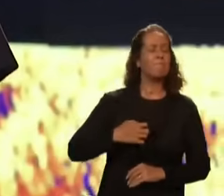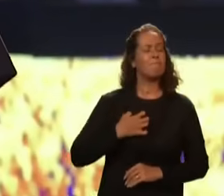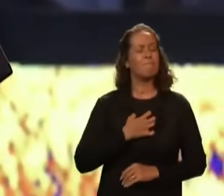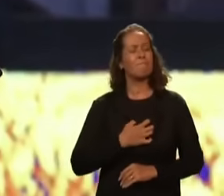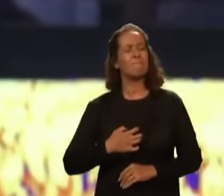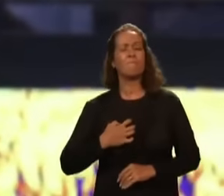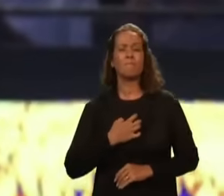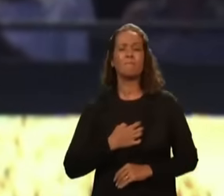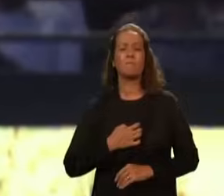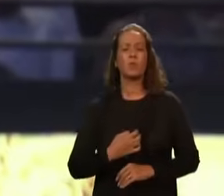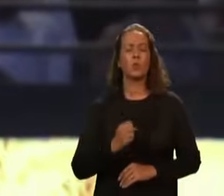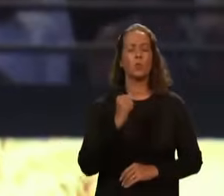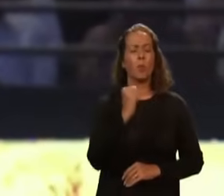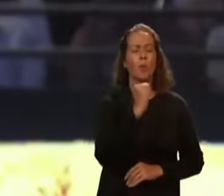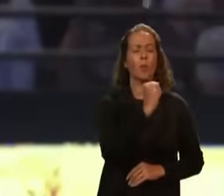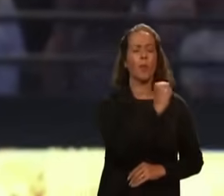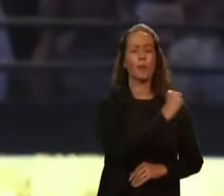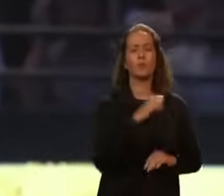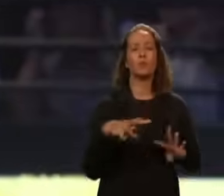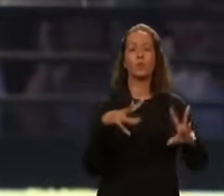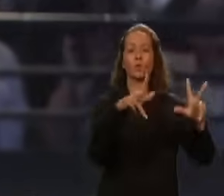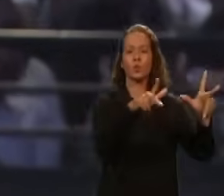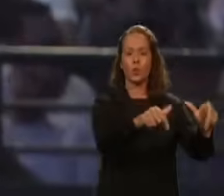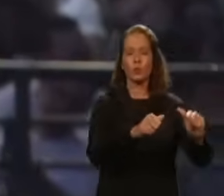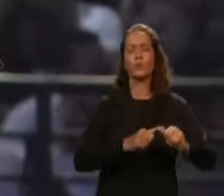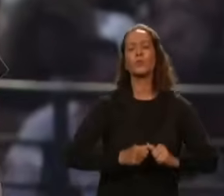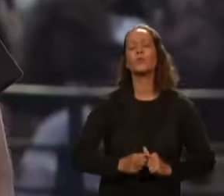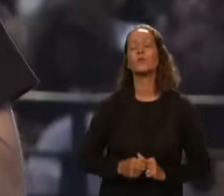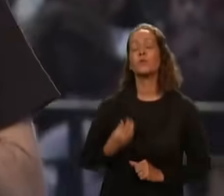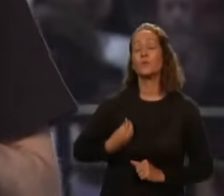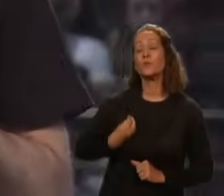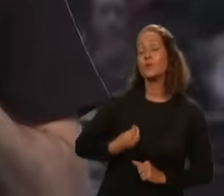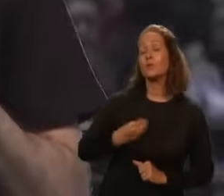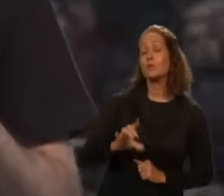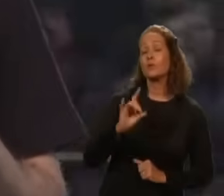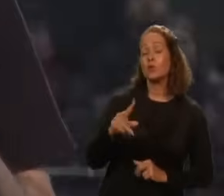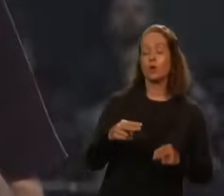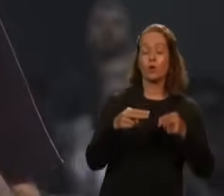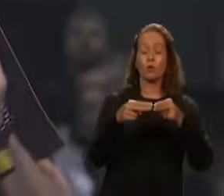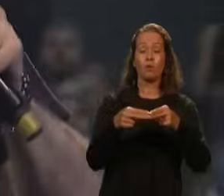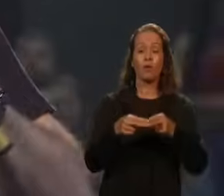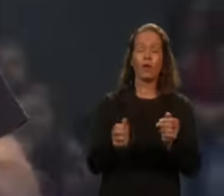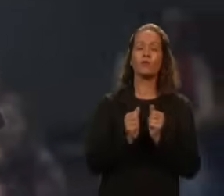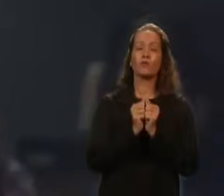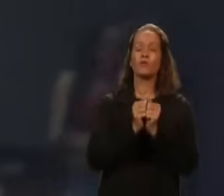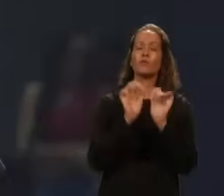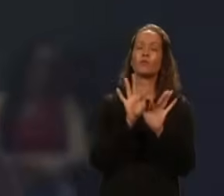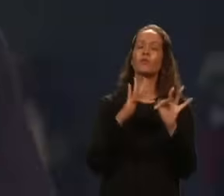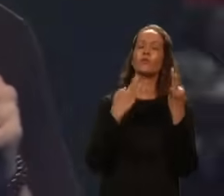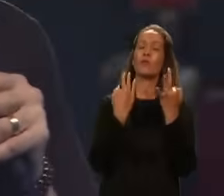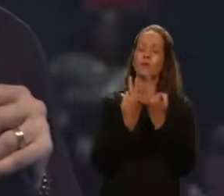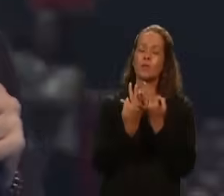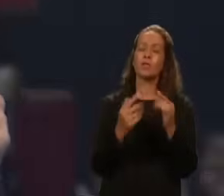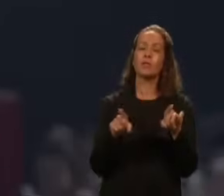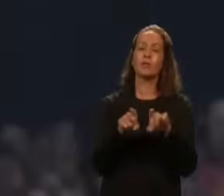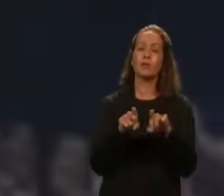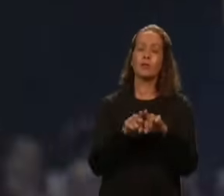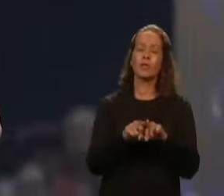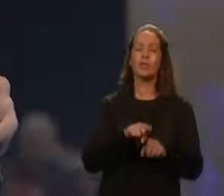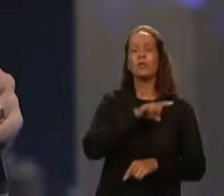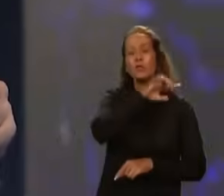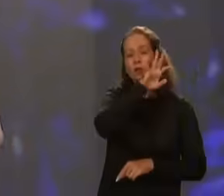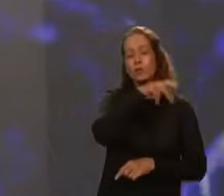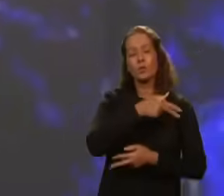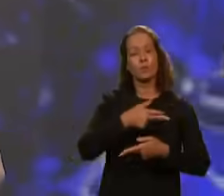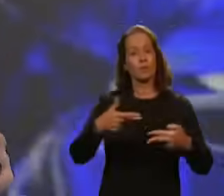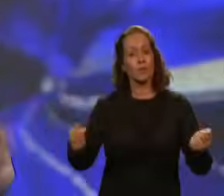Matou pouca gente, matou só todo mundo, e ficou vivo só Noé e a família dele, e o que ele mais ama, que é os bichinhos,